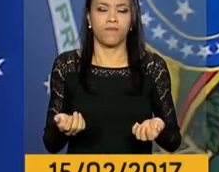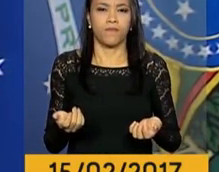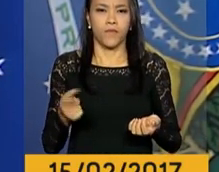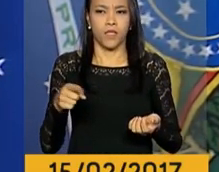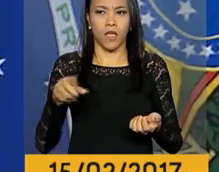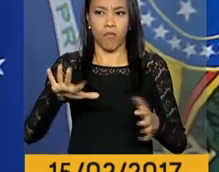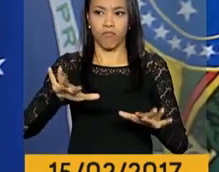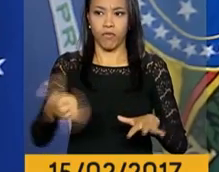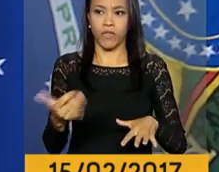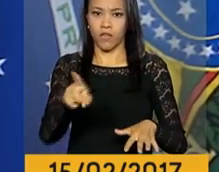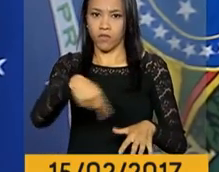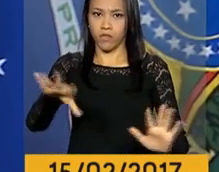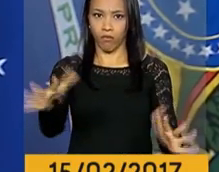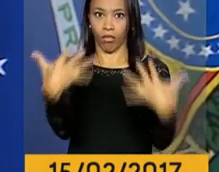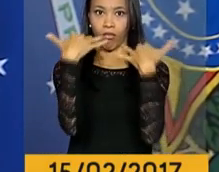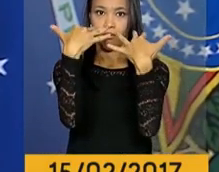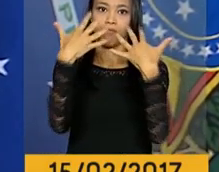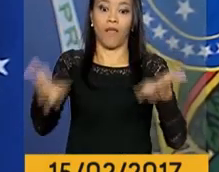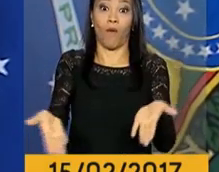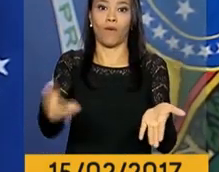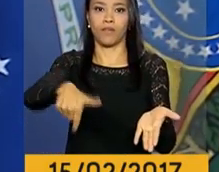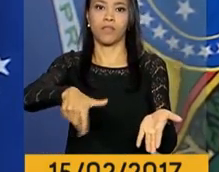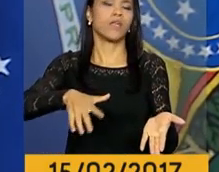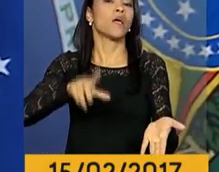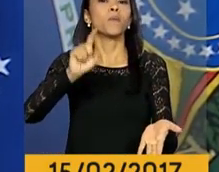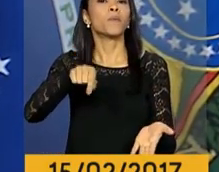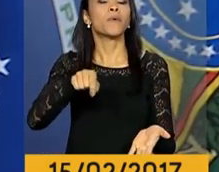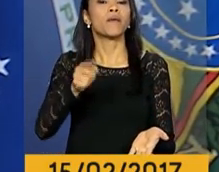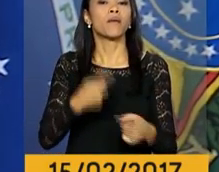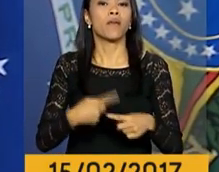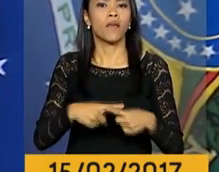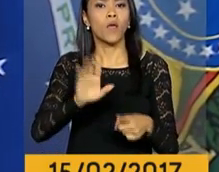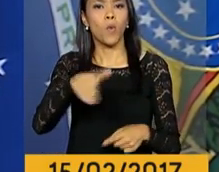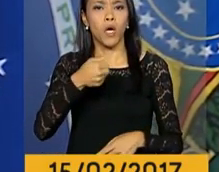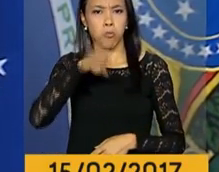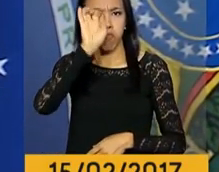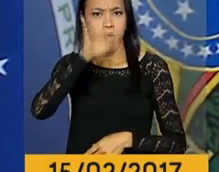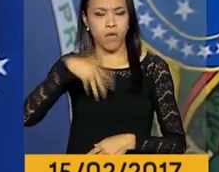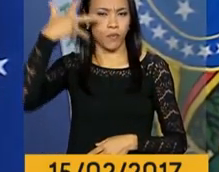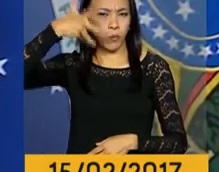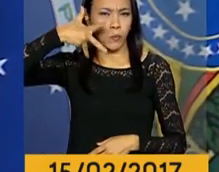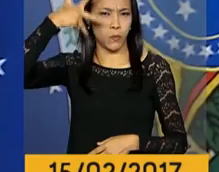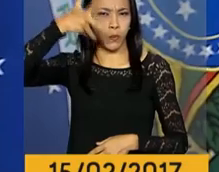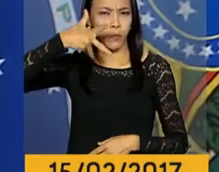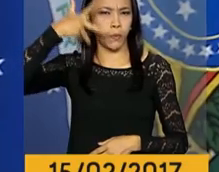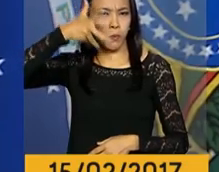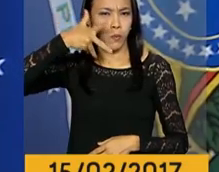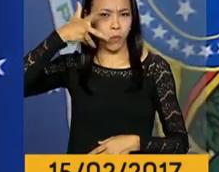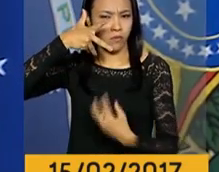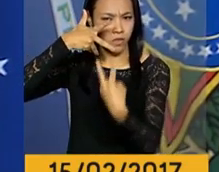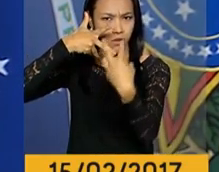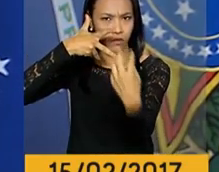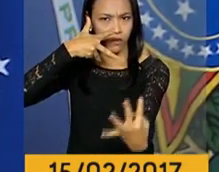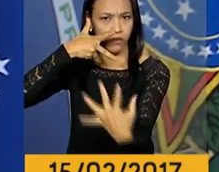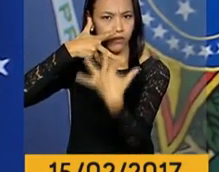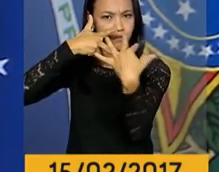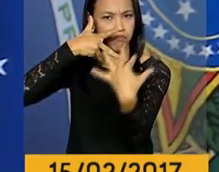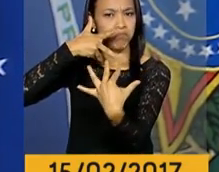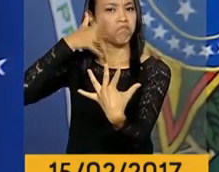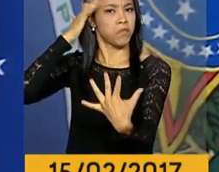atenção dos senhores e das senhoras nesse momento, porque a palavra quando bem dita, né, e se convencida, se houver